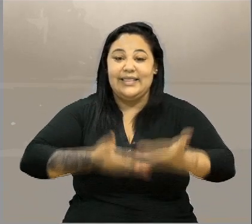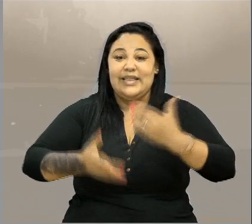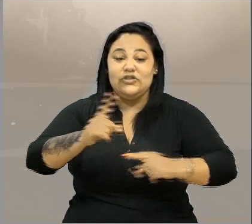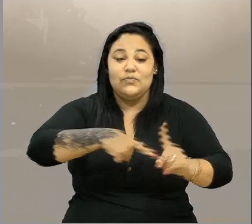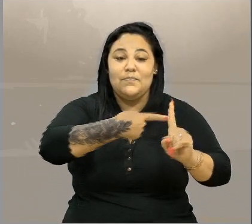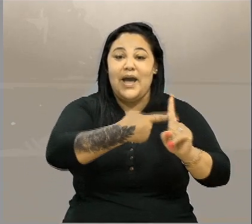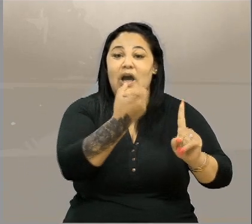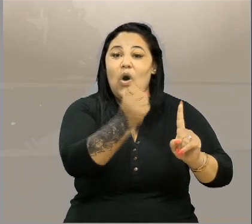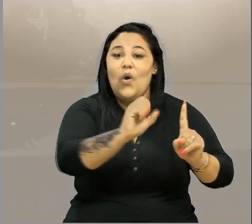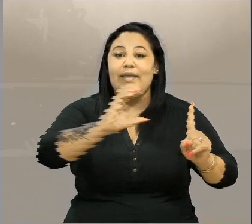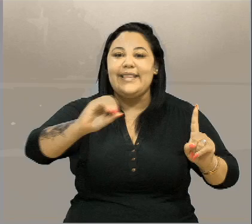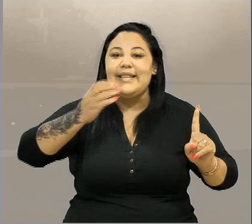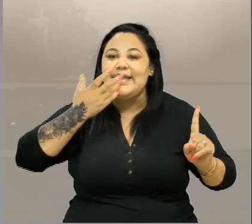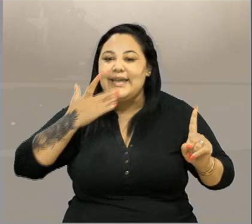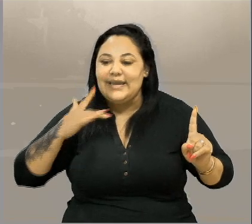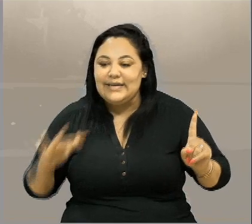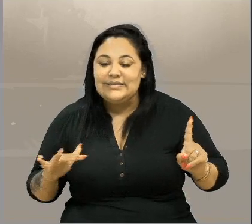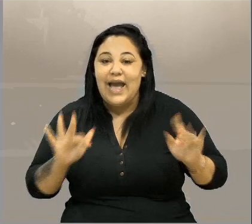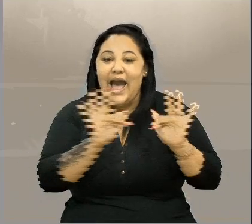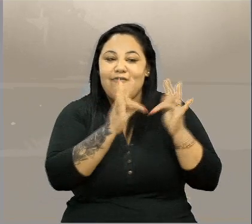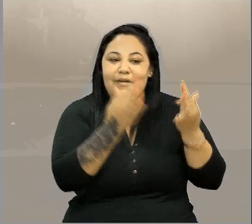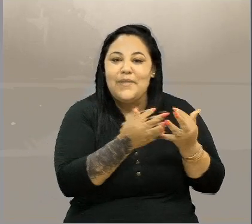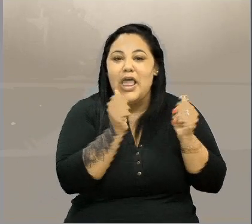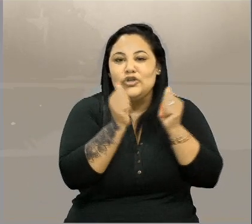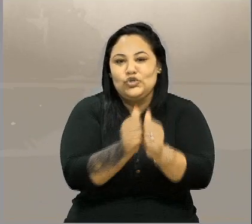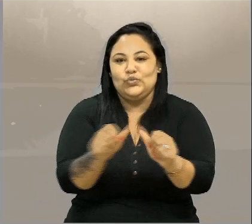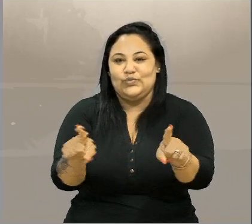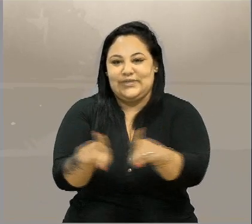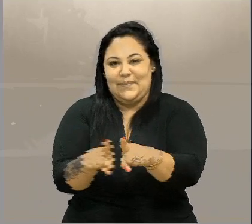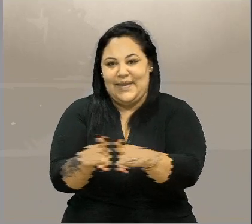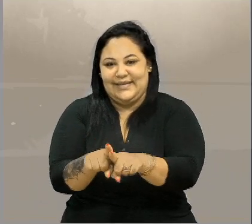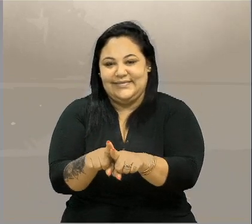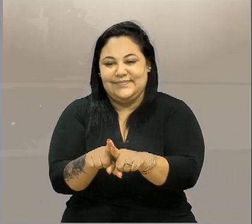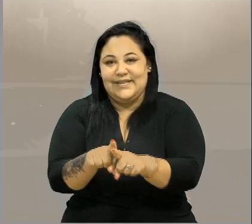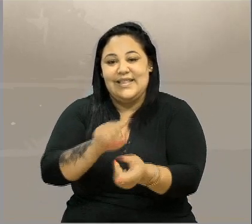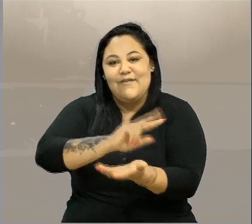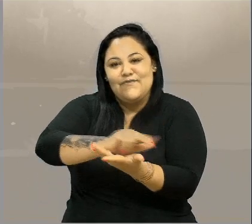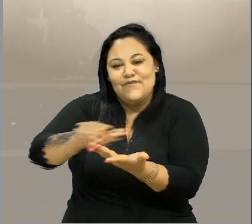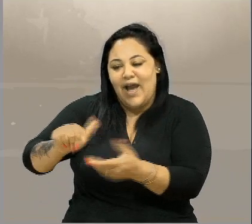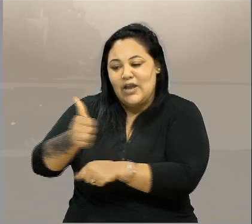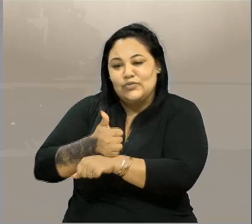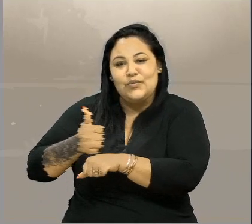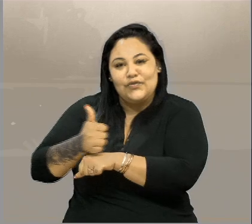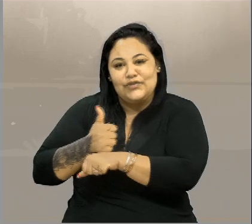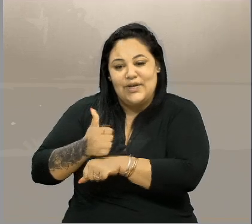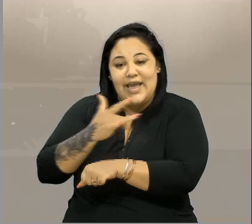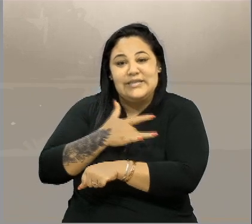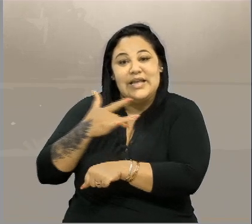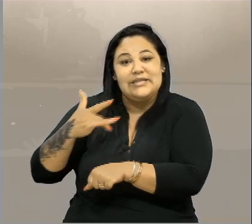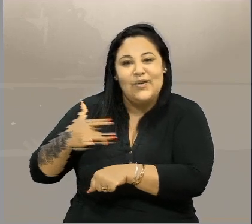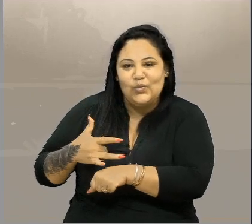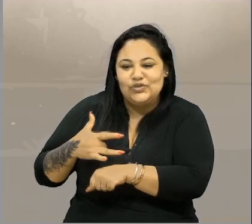80 crianças e suas famílias, né, com vários profissionais